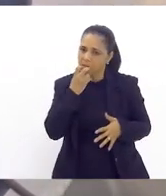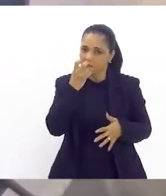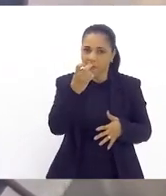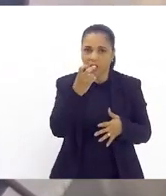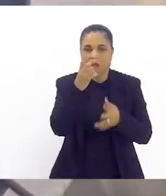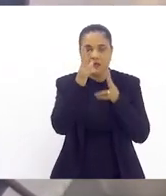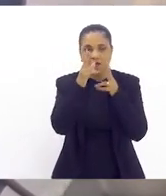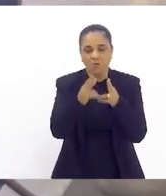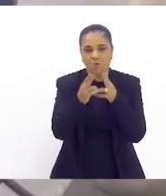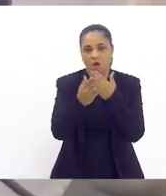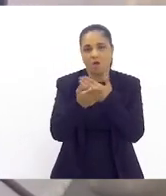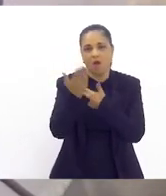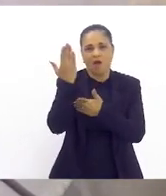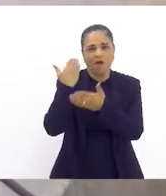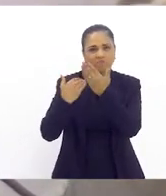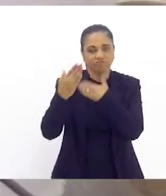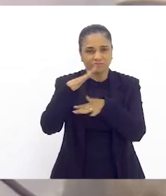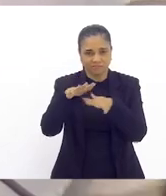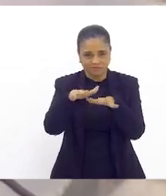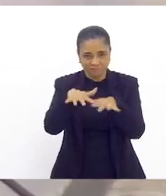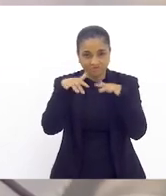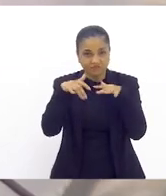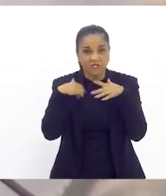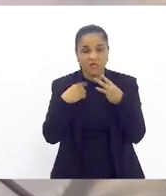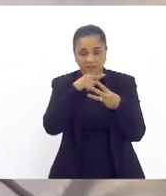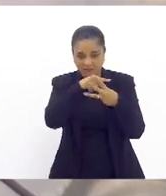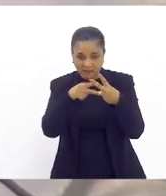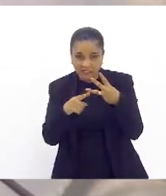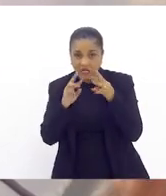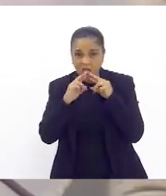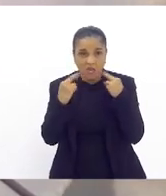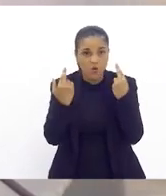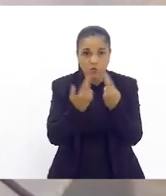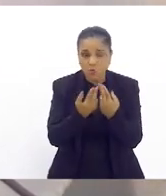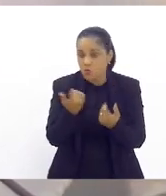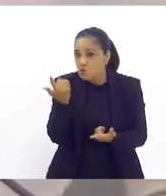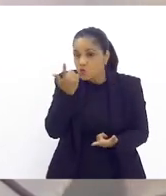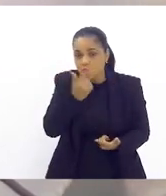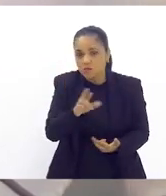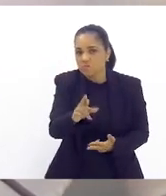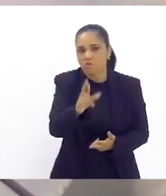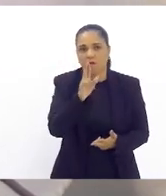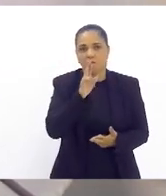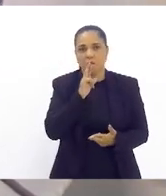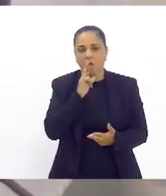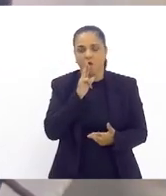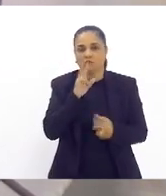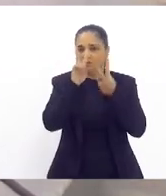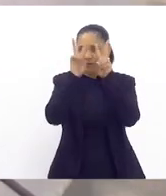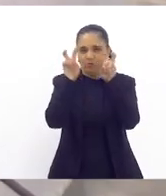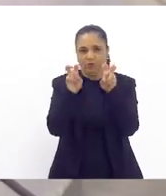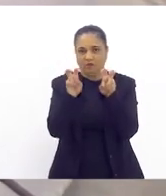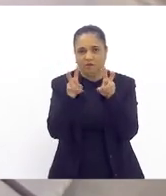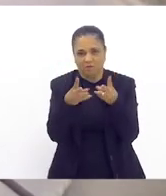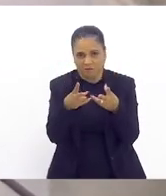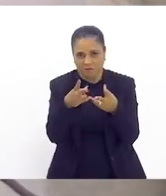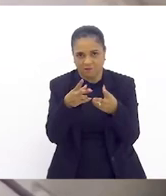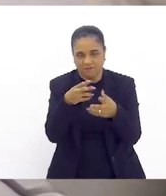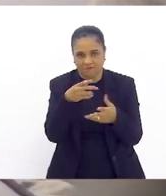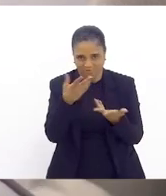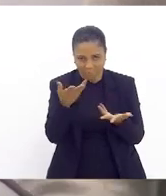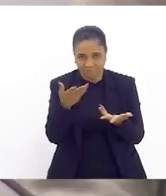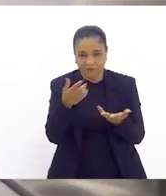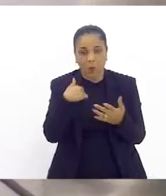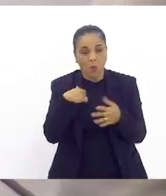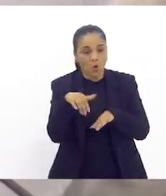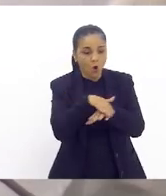porque nós fizemos três reuniões e eu não consegui ter uma resposta de um assunto e falei com